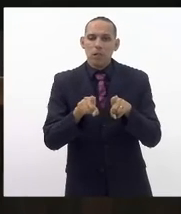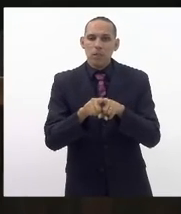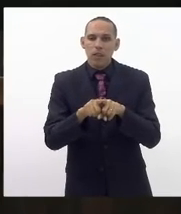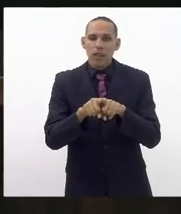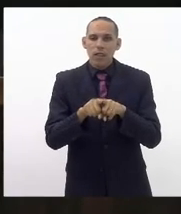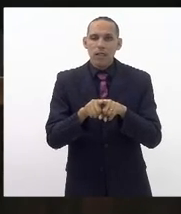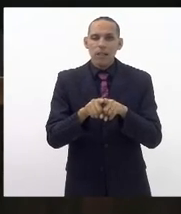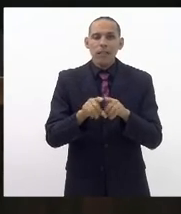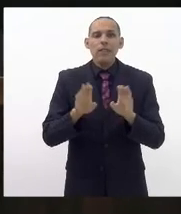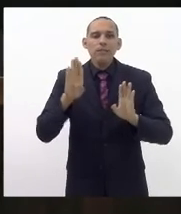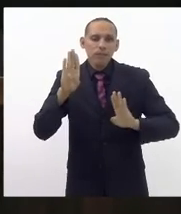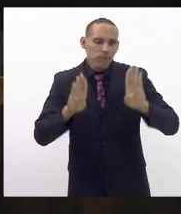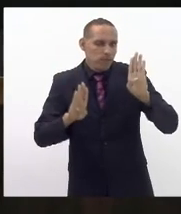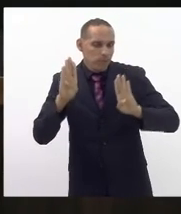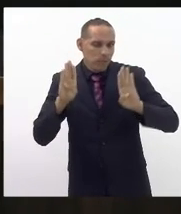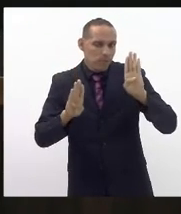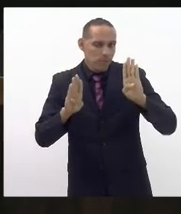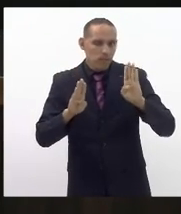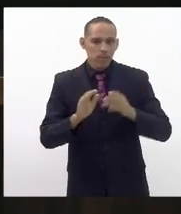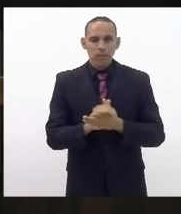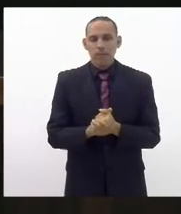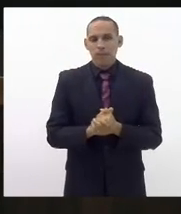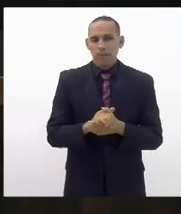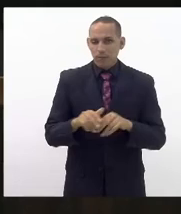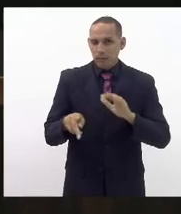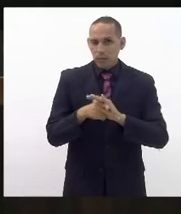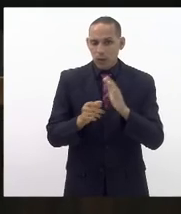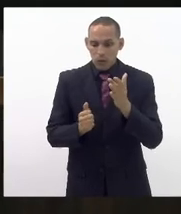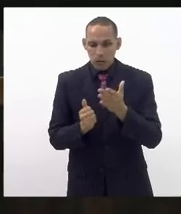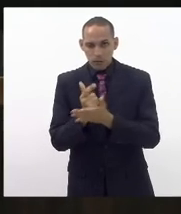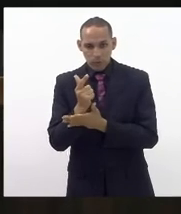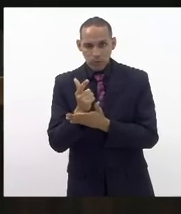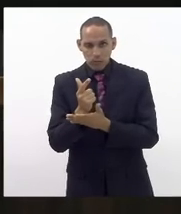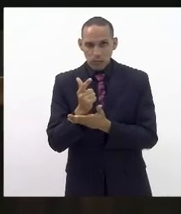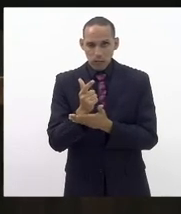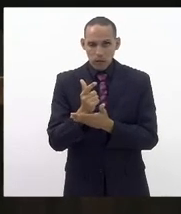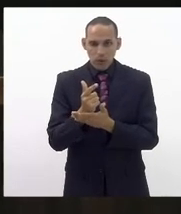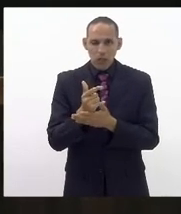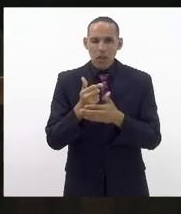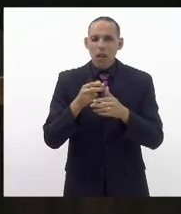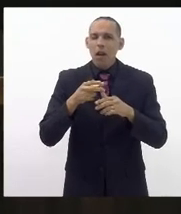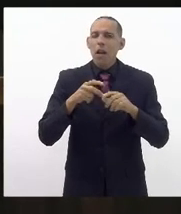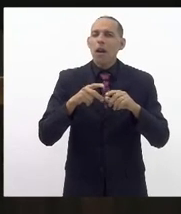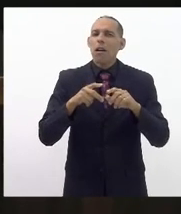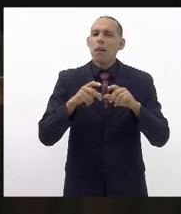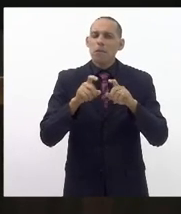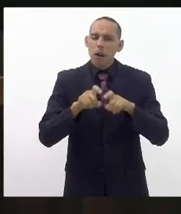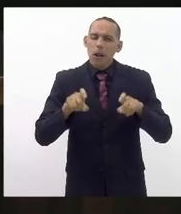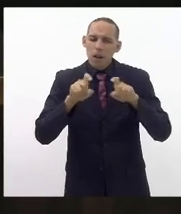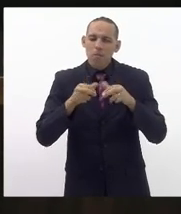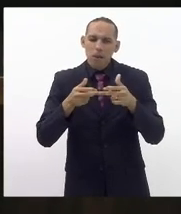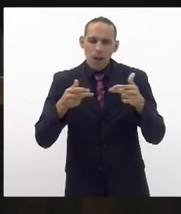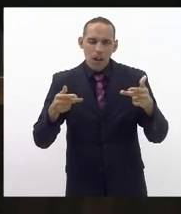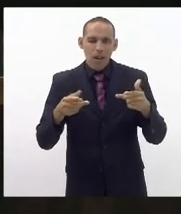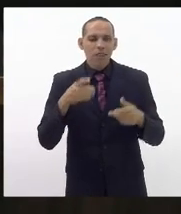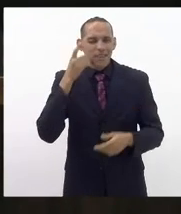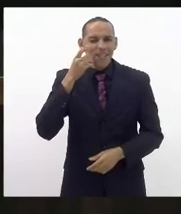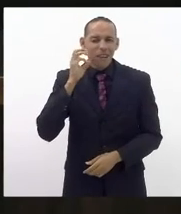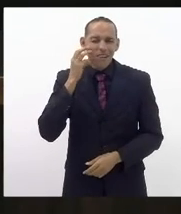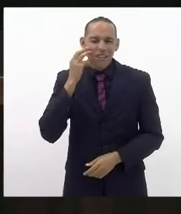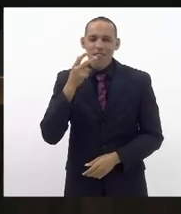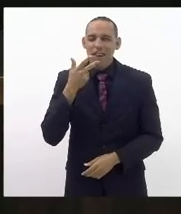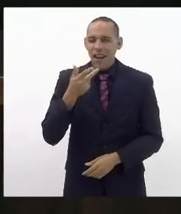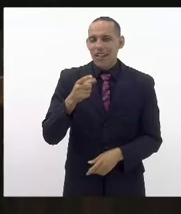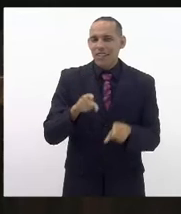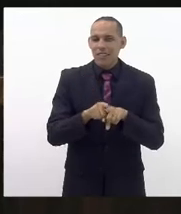dessa licitação da compra de equipamentos para esse projeto, muito bem já discutido aqui pelo deputado Valdec